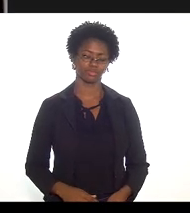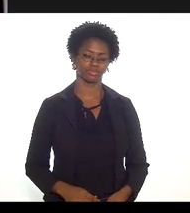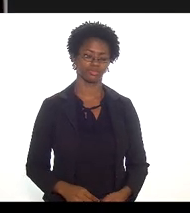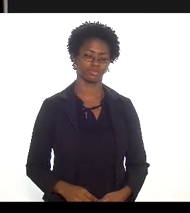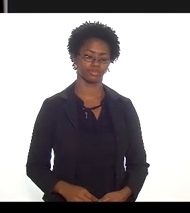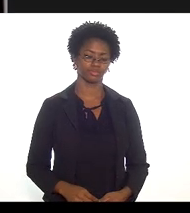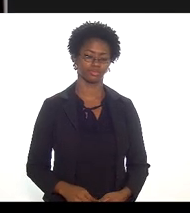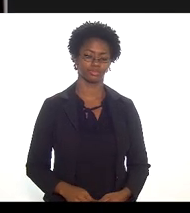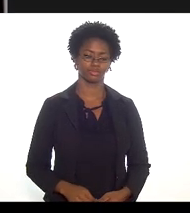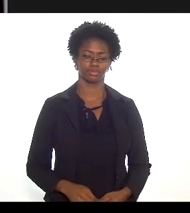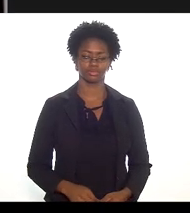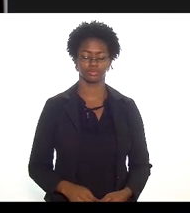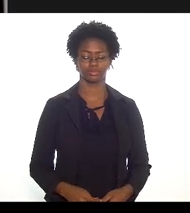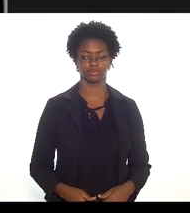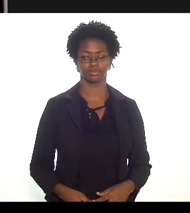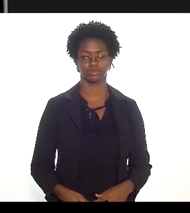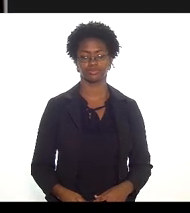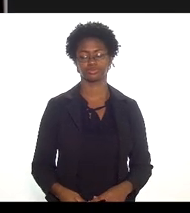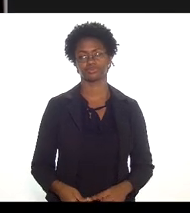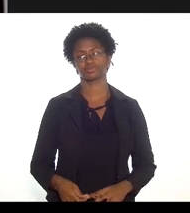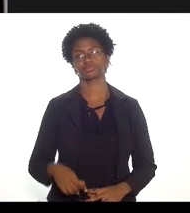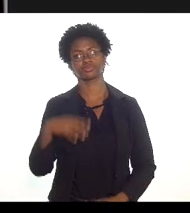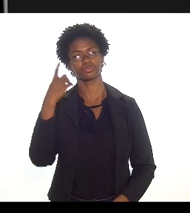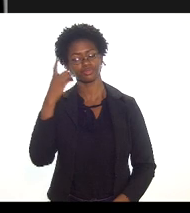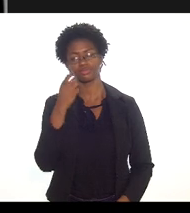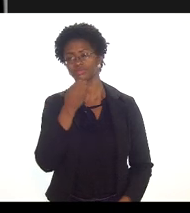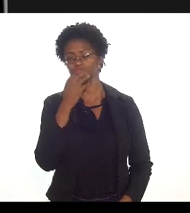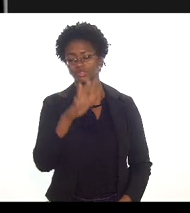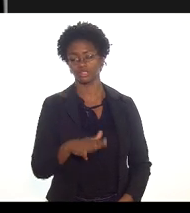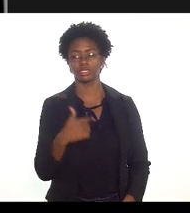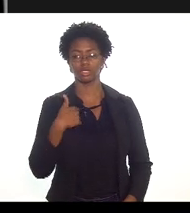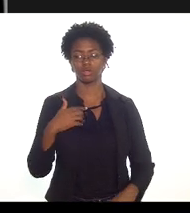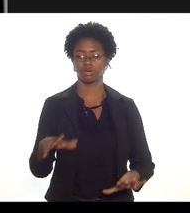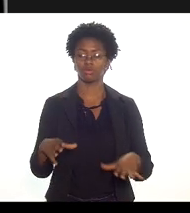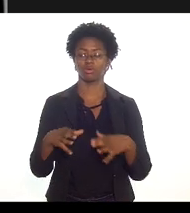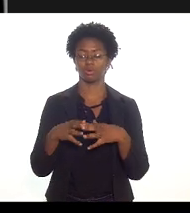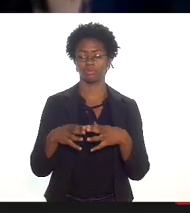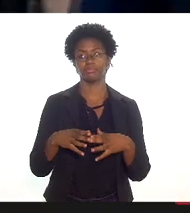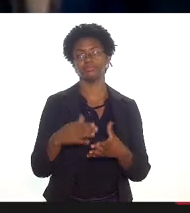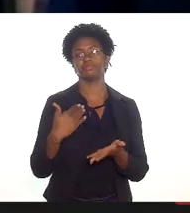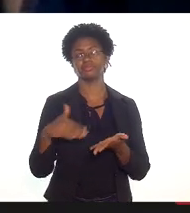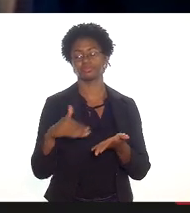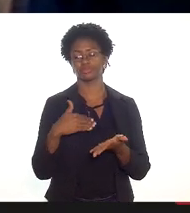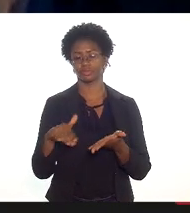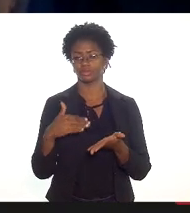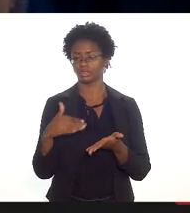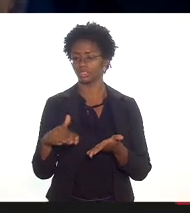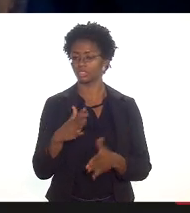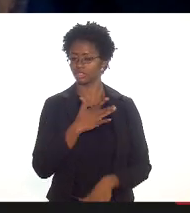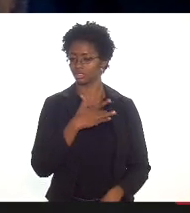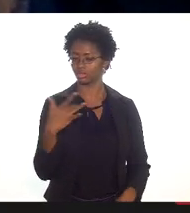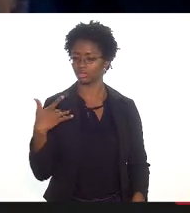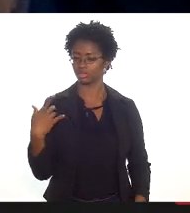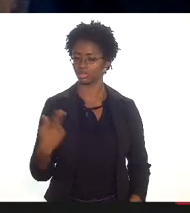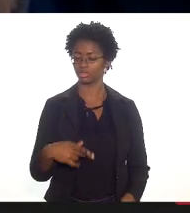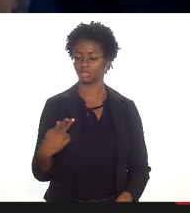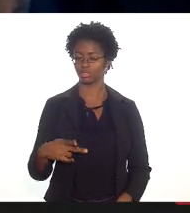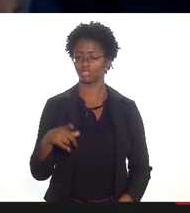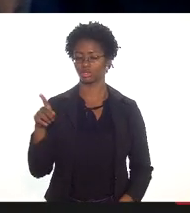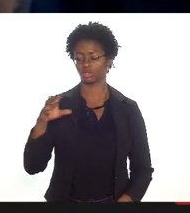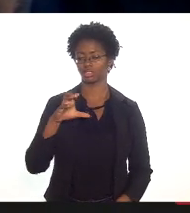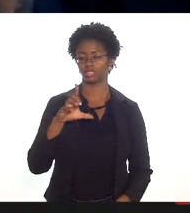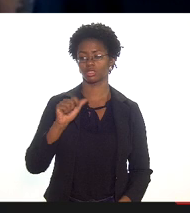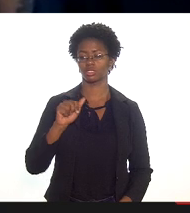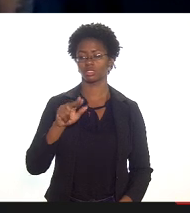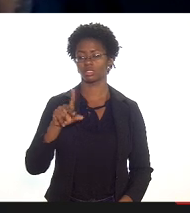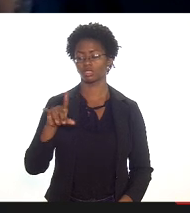Oi? Deputada, boa tarde. Eu estou com a equipe da secretaria aqui. A Cláudia, da Superintendência de Atenção